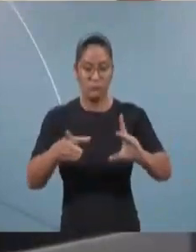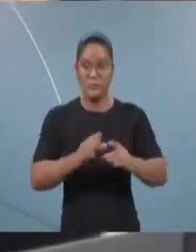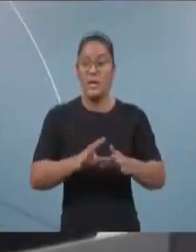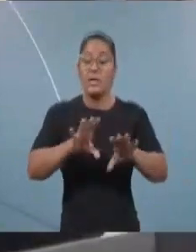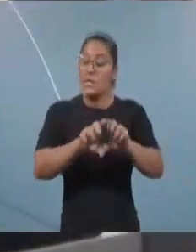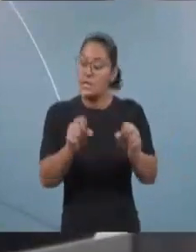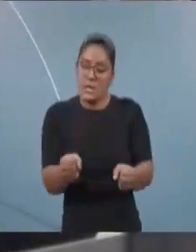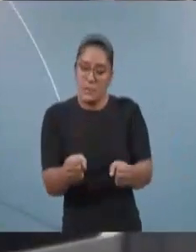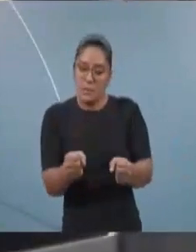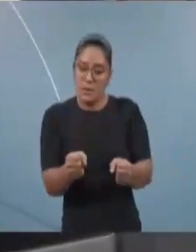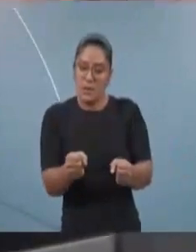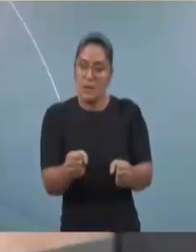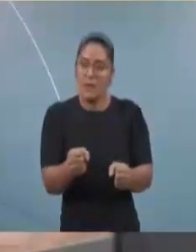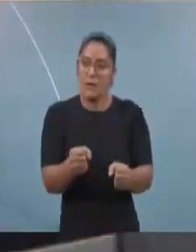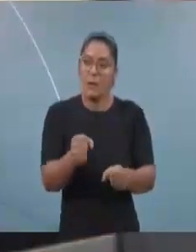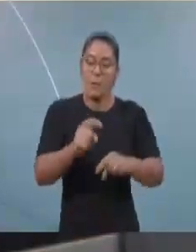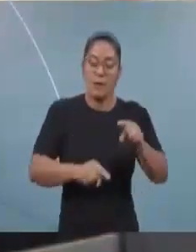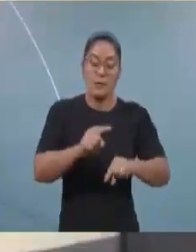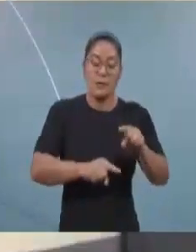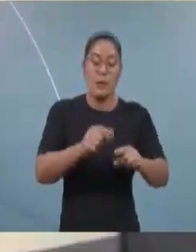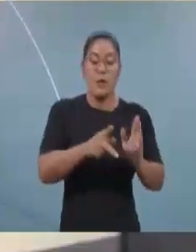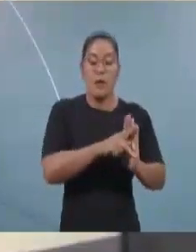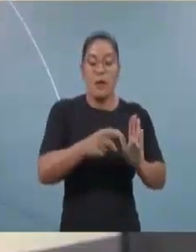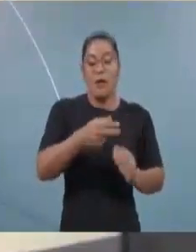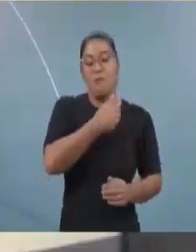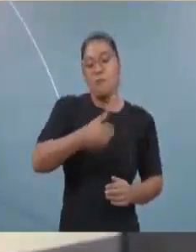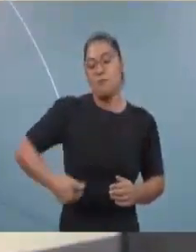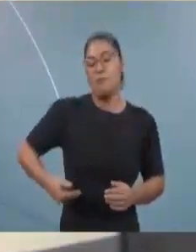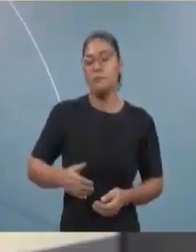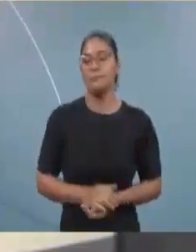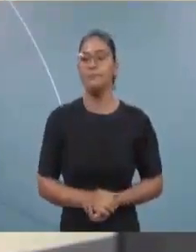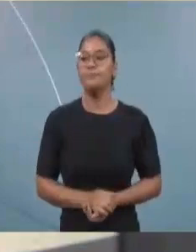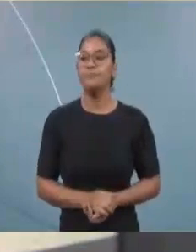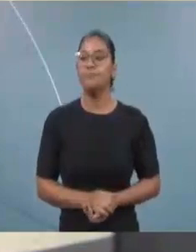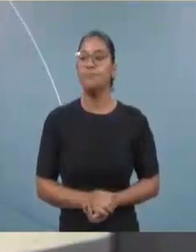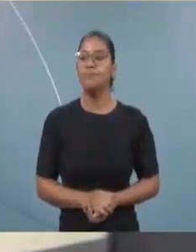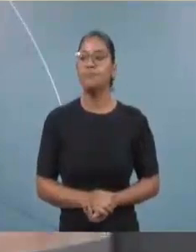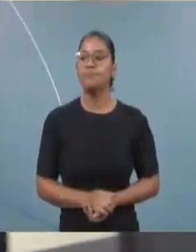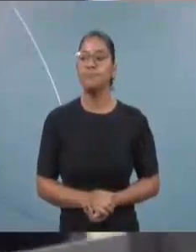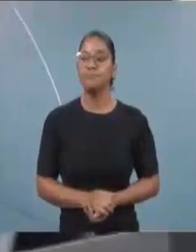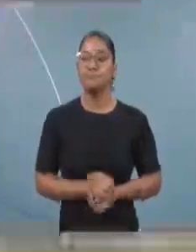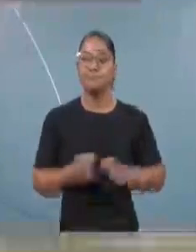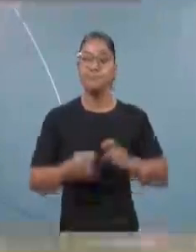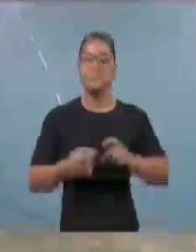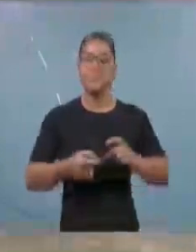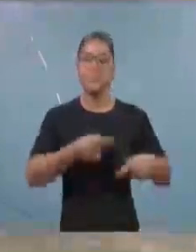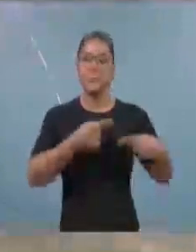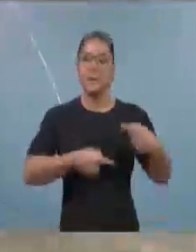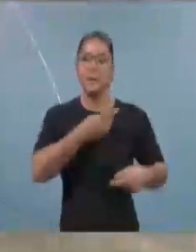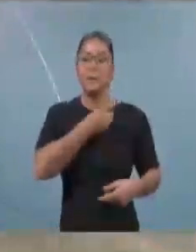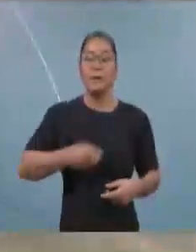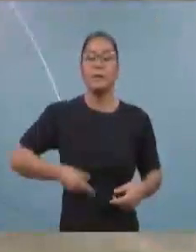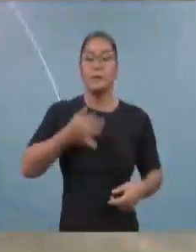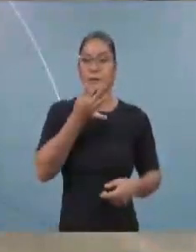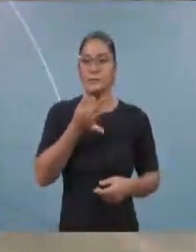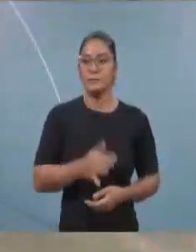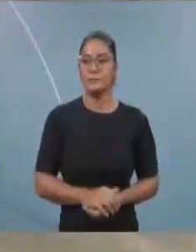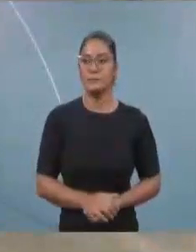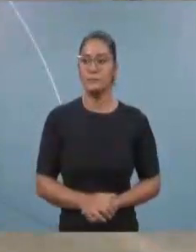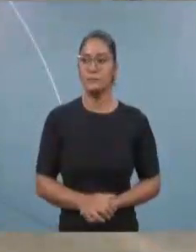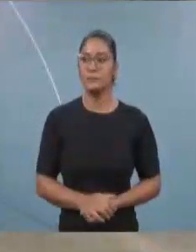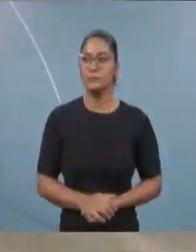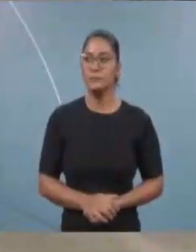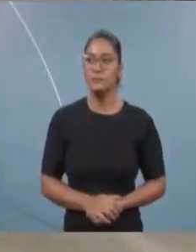depredar o patrimônio privado ou público para discutir o deputado Francisco eh senhor presidente